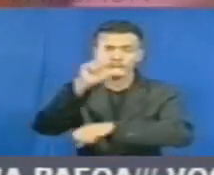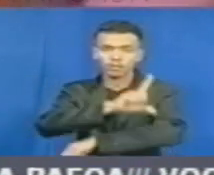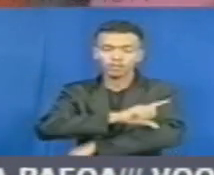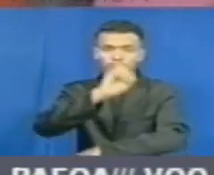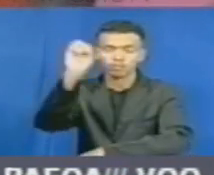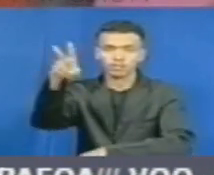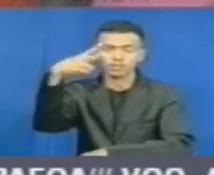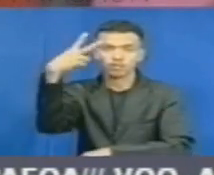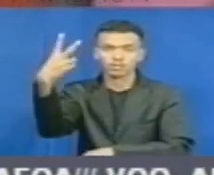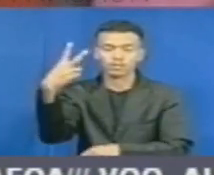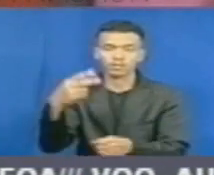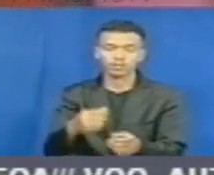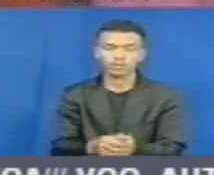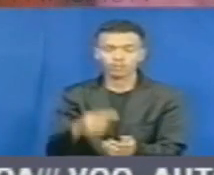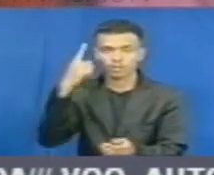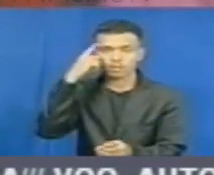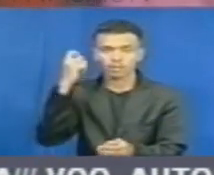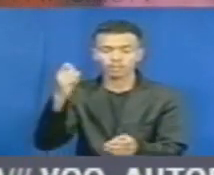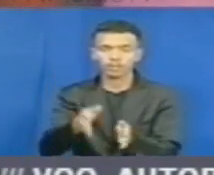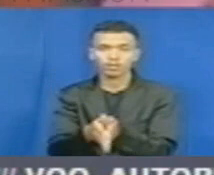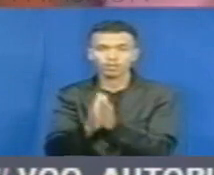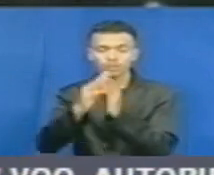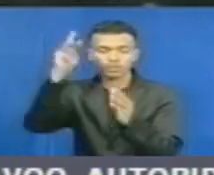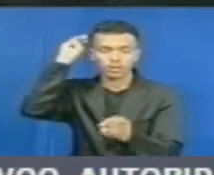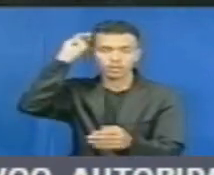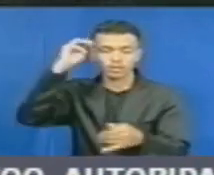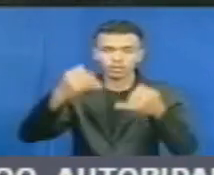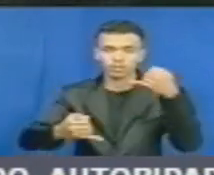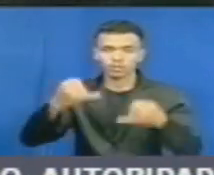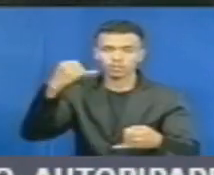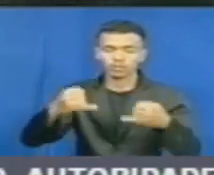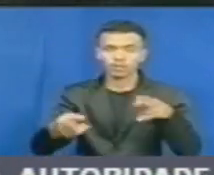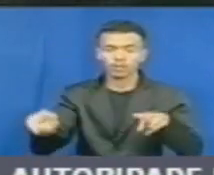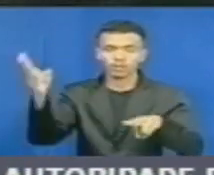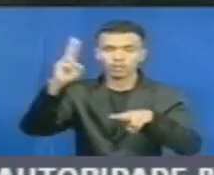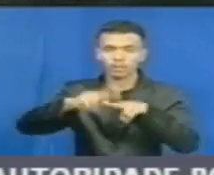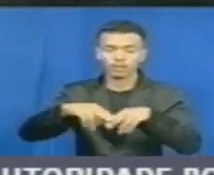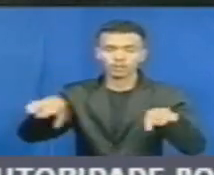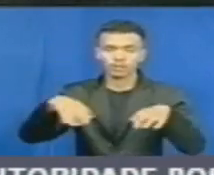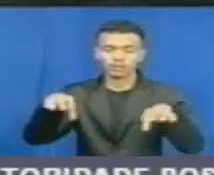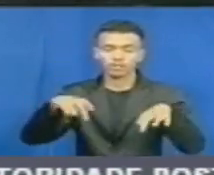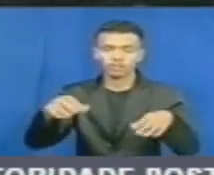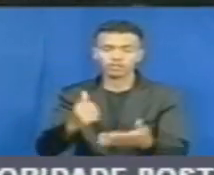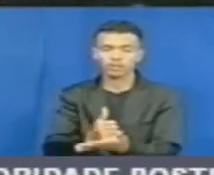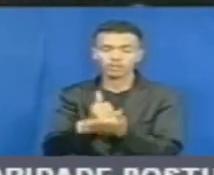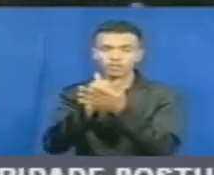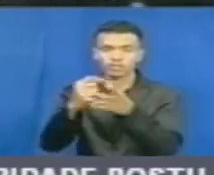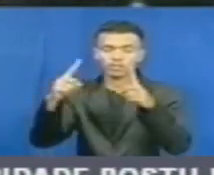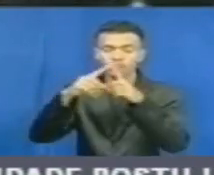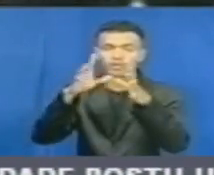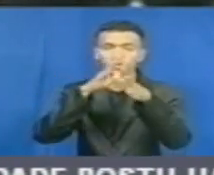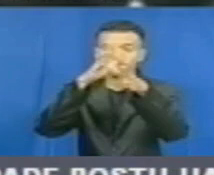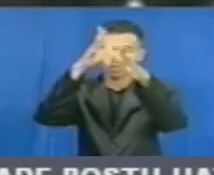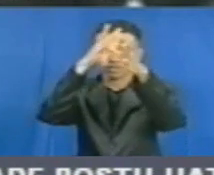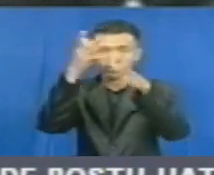Luresim Rua Deite. Tamba ne russo o Ministério da Justiça atu estende serviço atendimento baidoso Sira